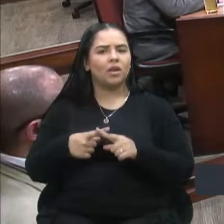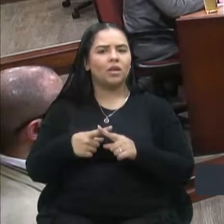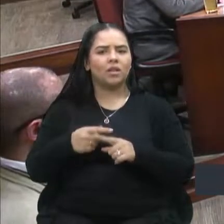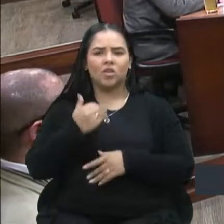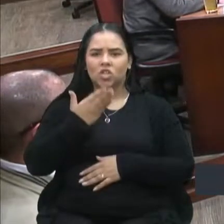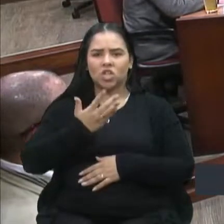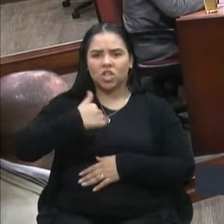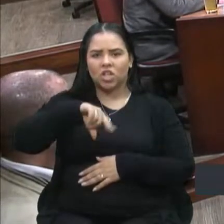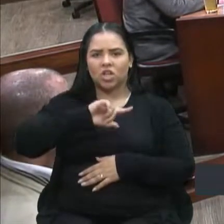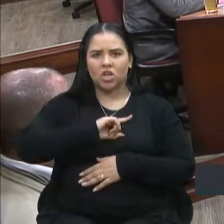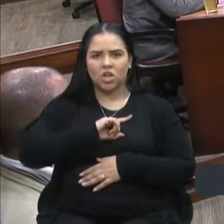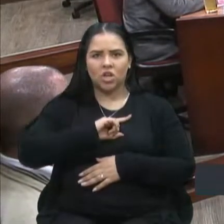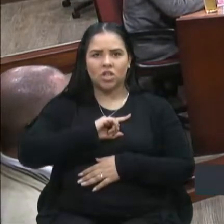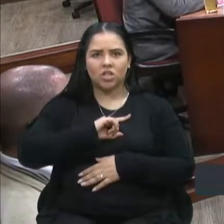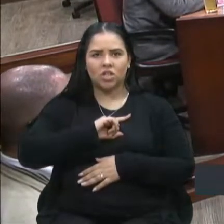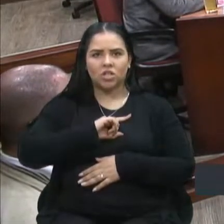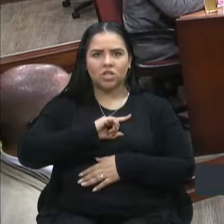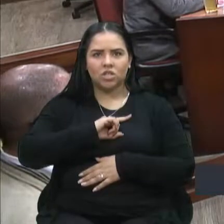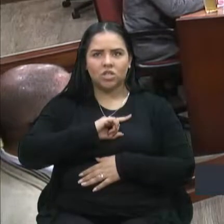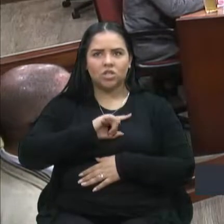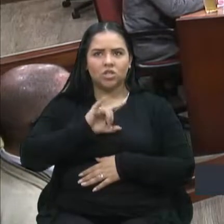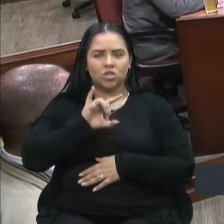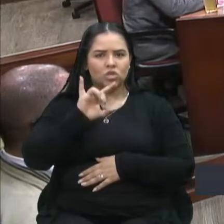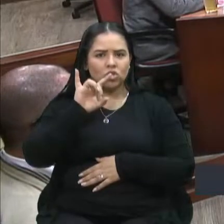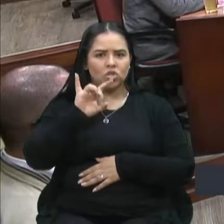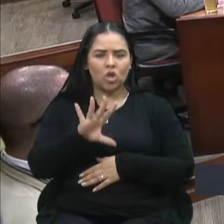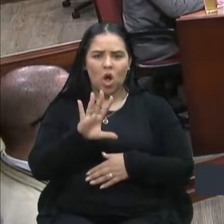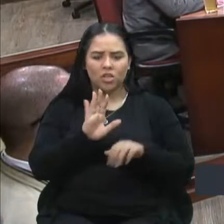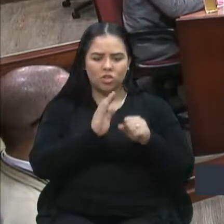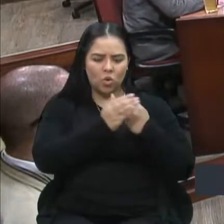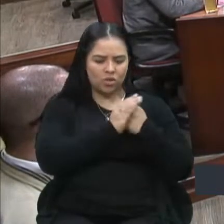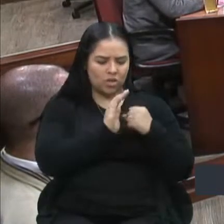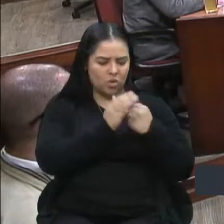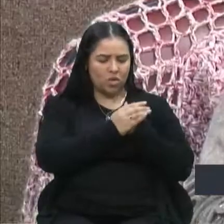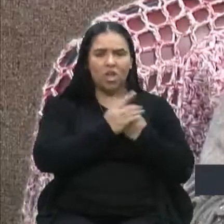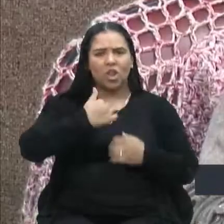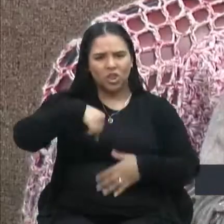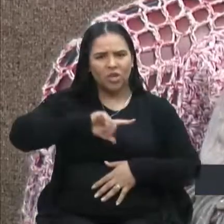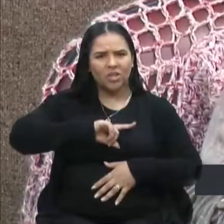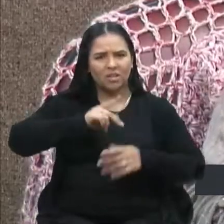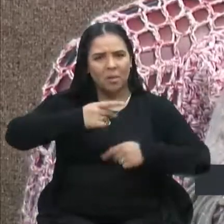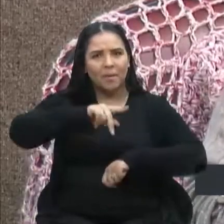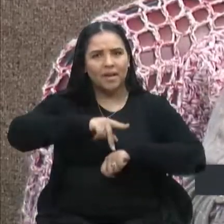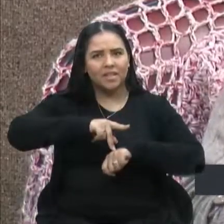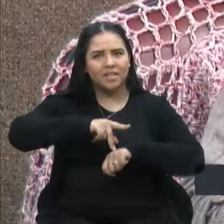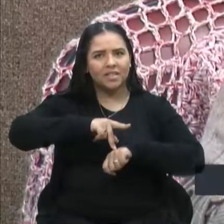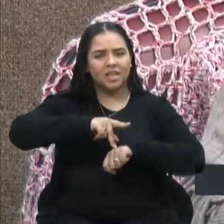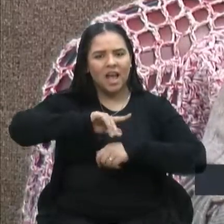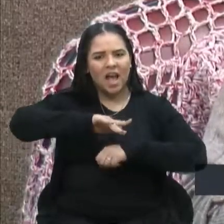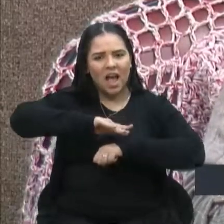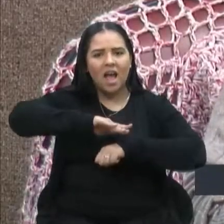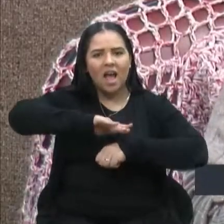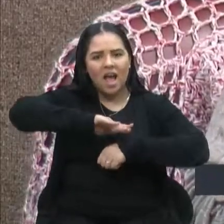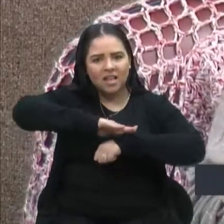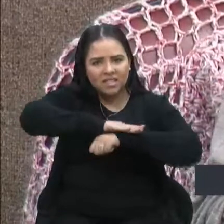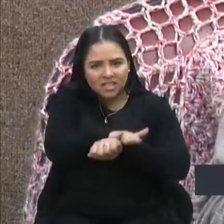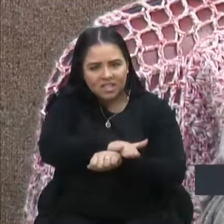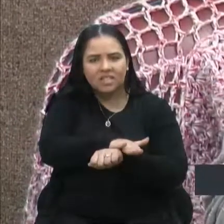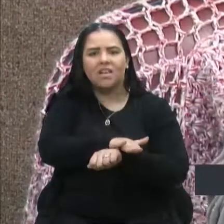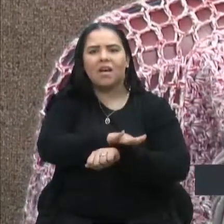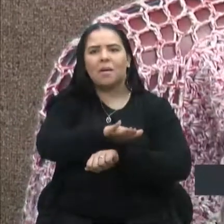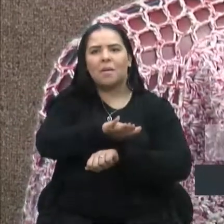nós tapar o sol com a peneira. Nós somos, sim, um país racista, um país machista. E quanto mais